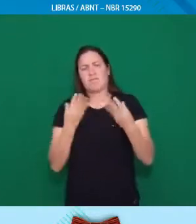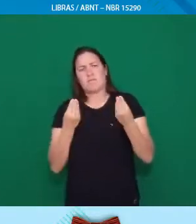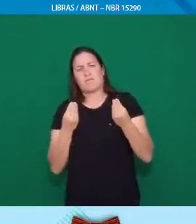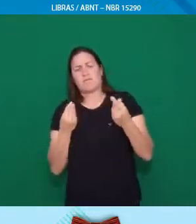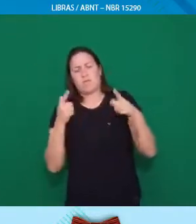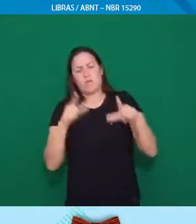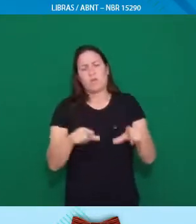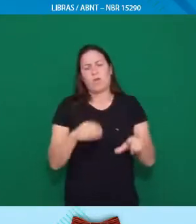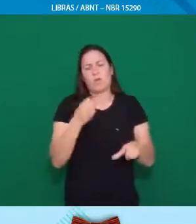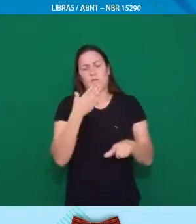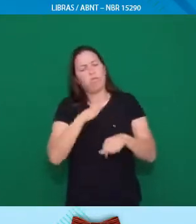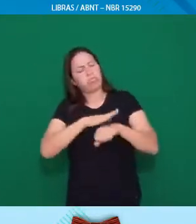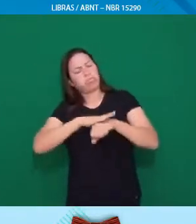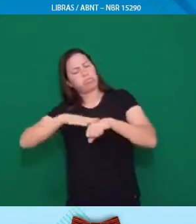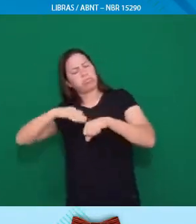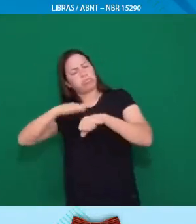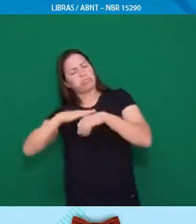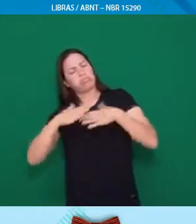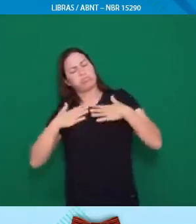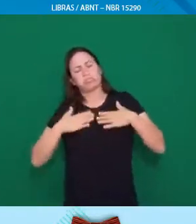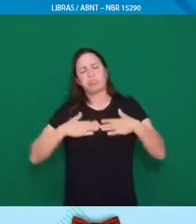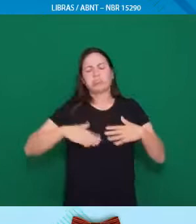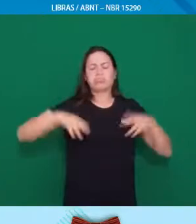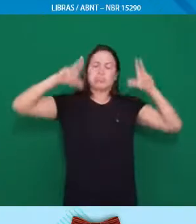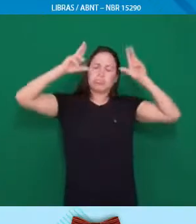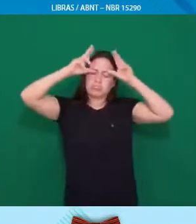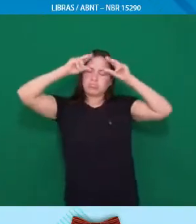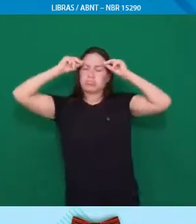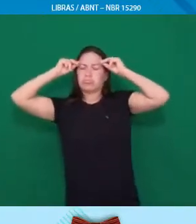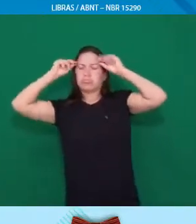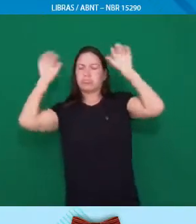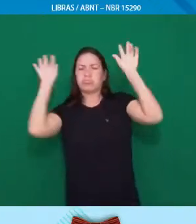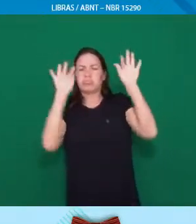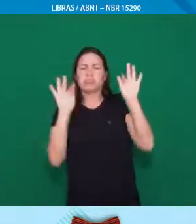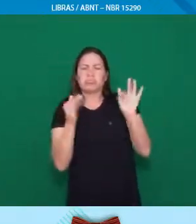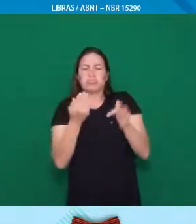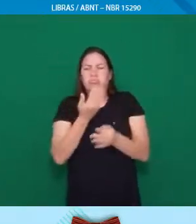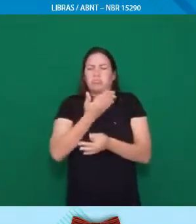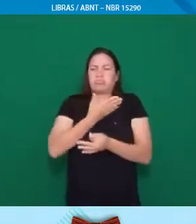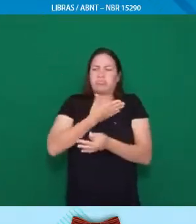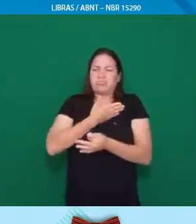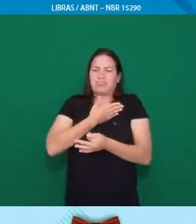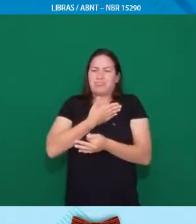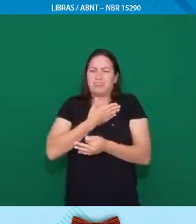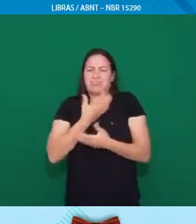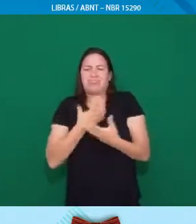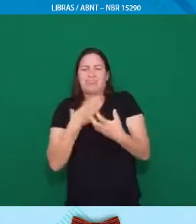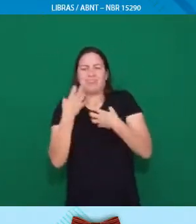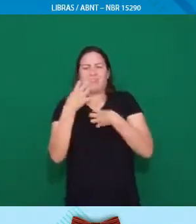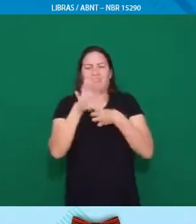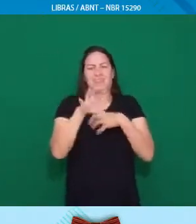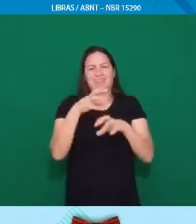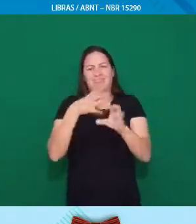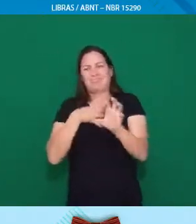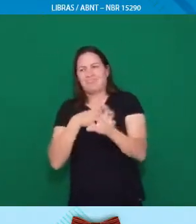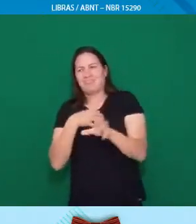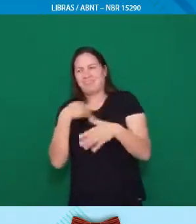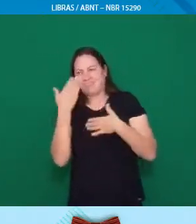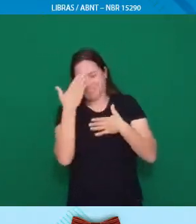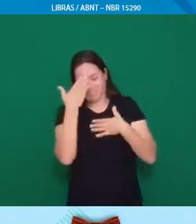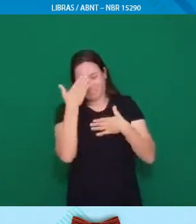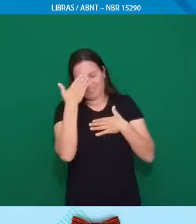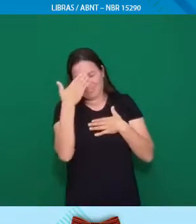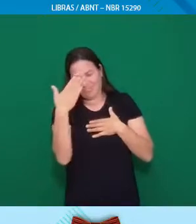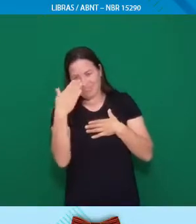tanto o ambiente é bom agradável hospitaleiro e feito por amigos para amigos os nossos